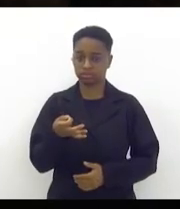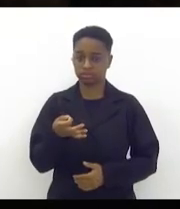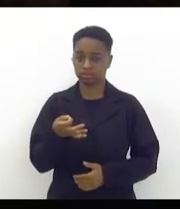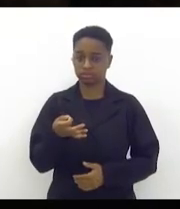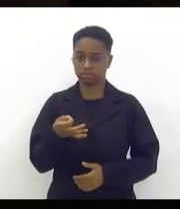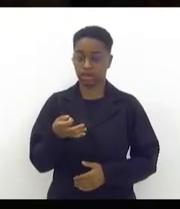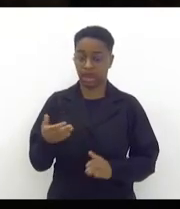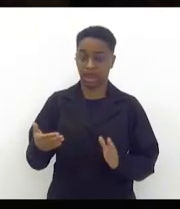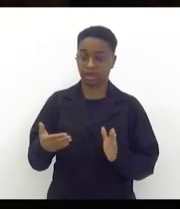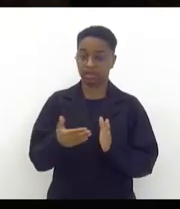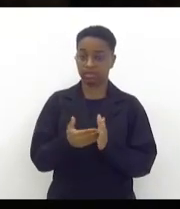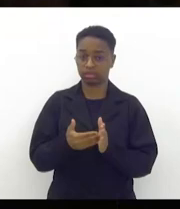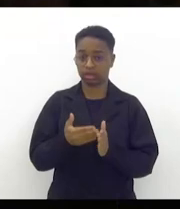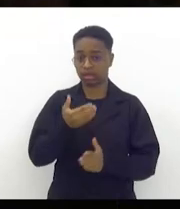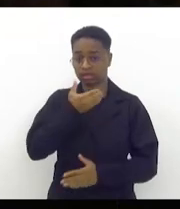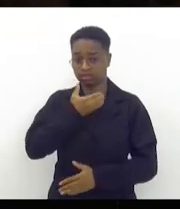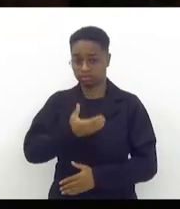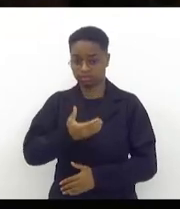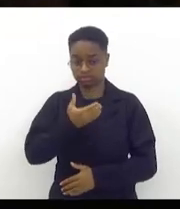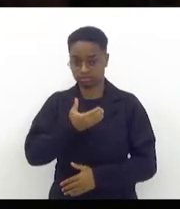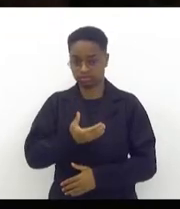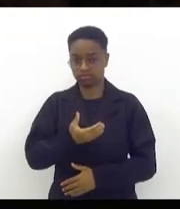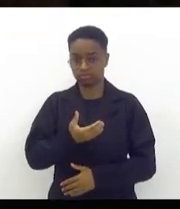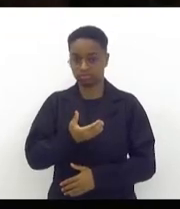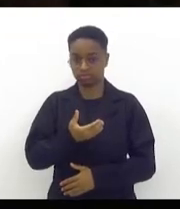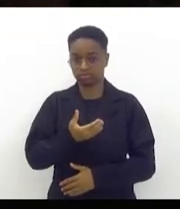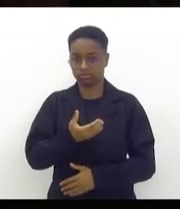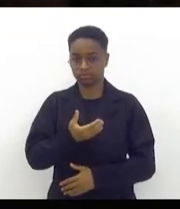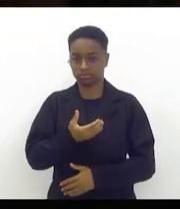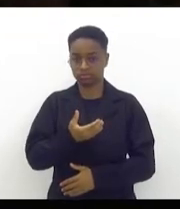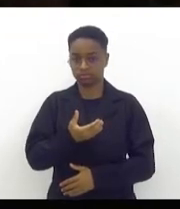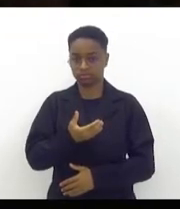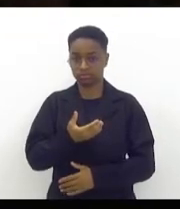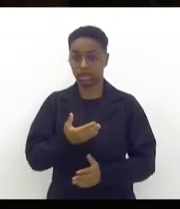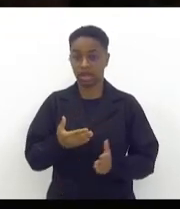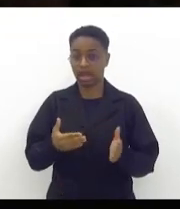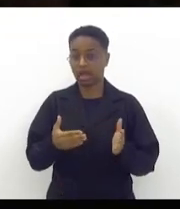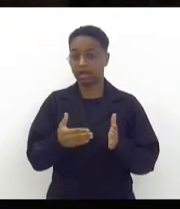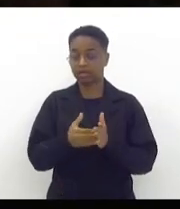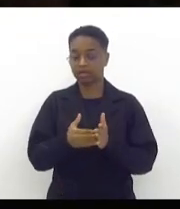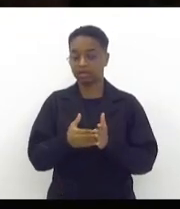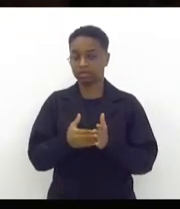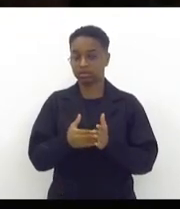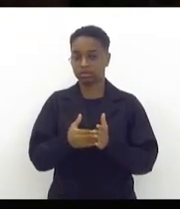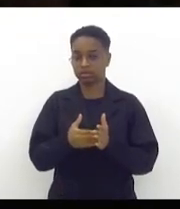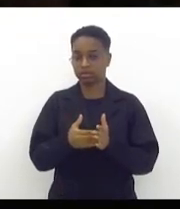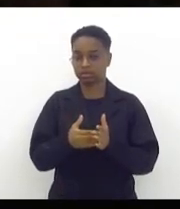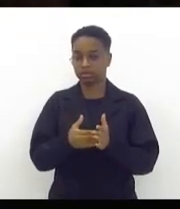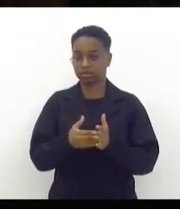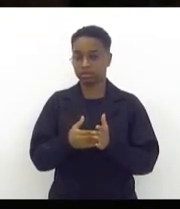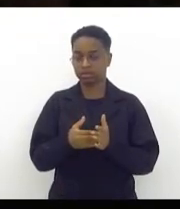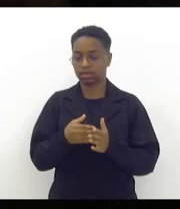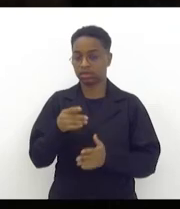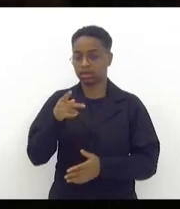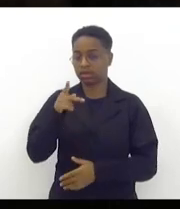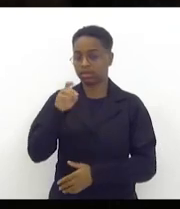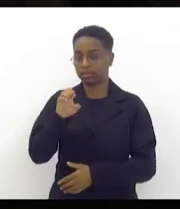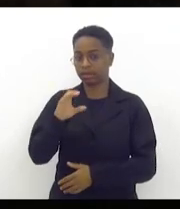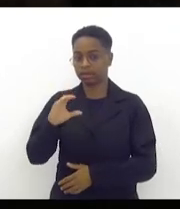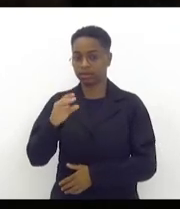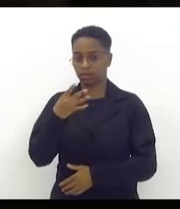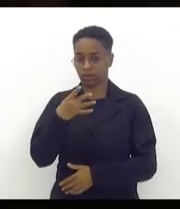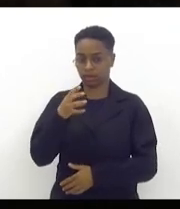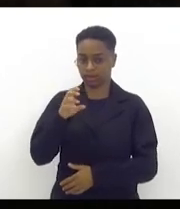desse ano, a PEC 45 de 2019, que é a PEC da reforma